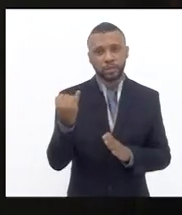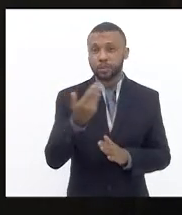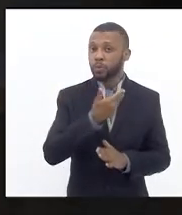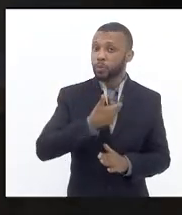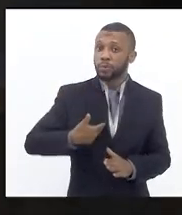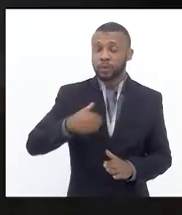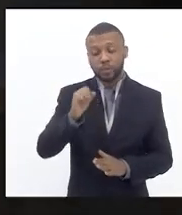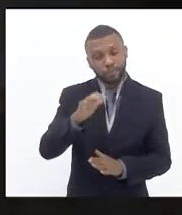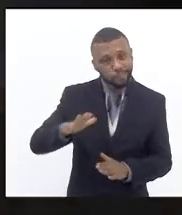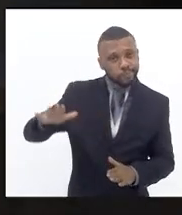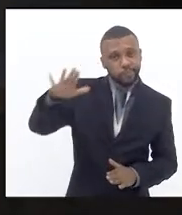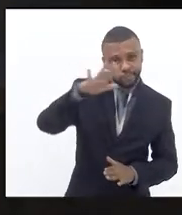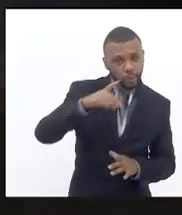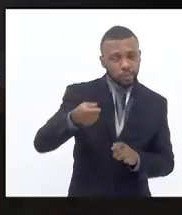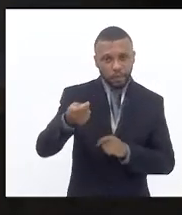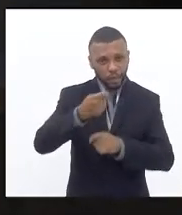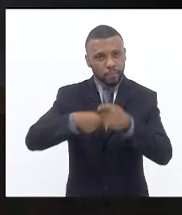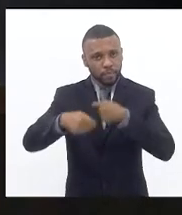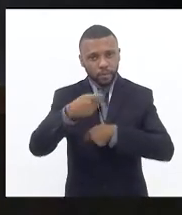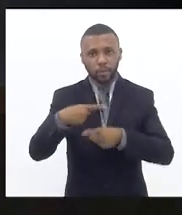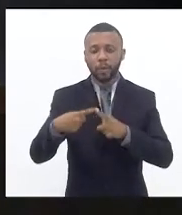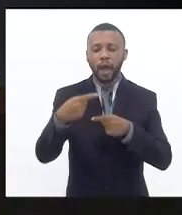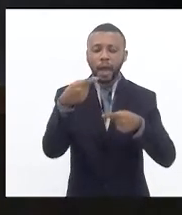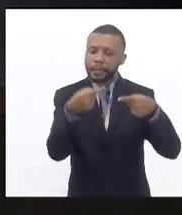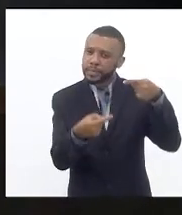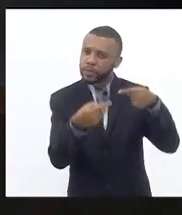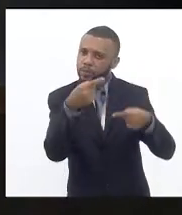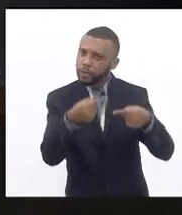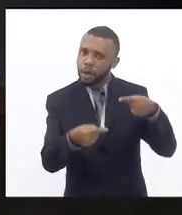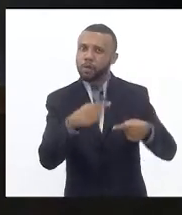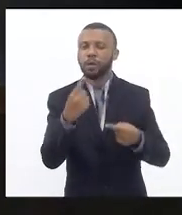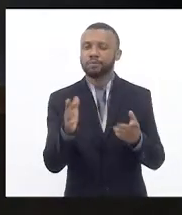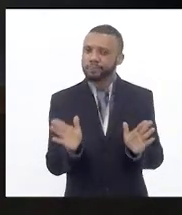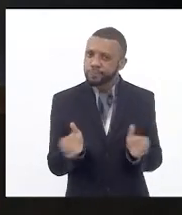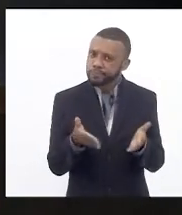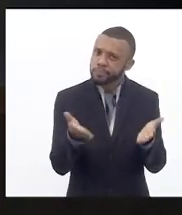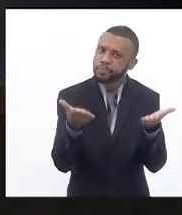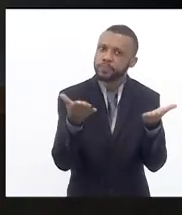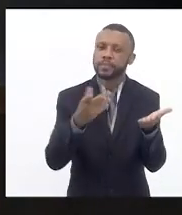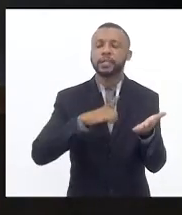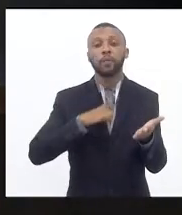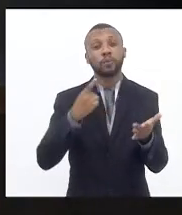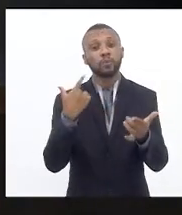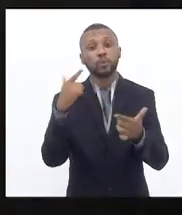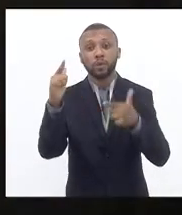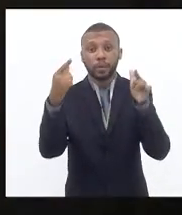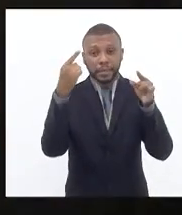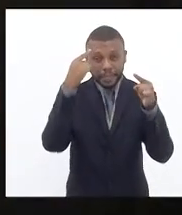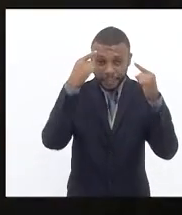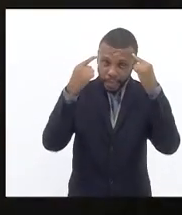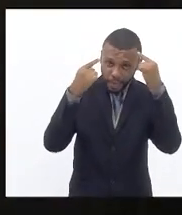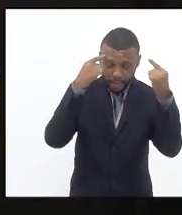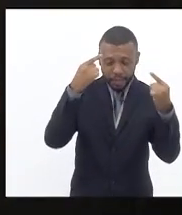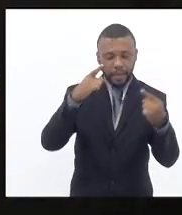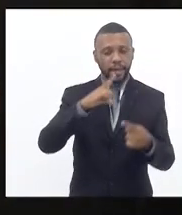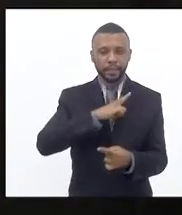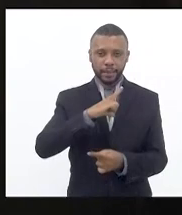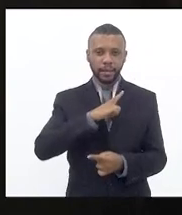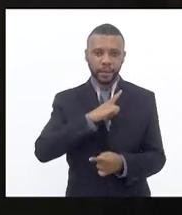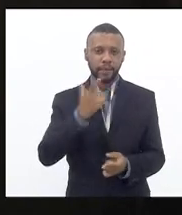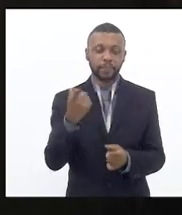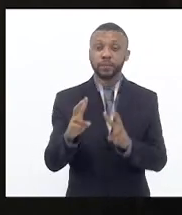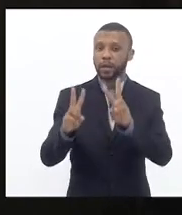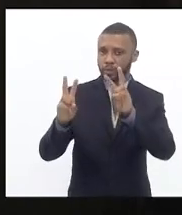todo né porque a partir dessas discussões a gente vai promover a gente tem algumas outras ideias Deputado lá para